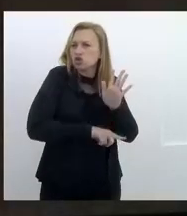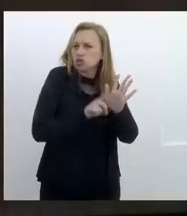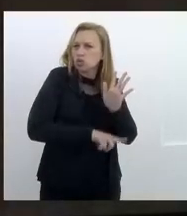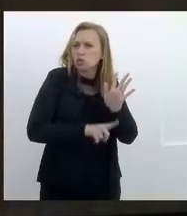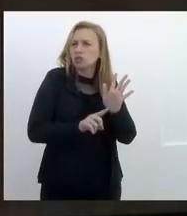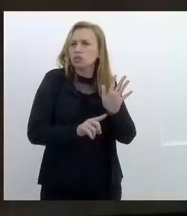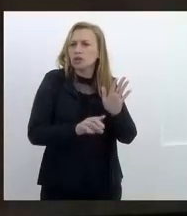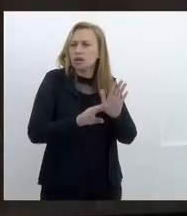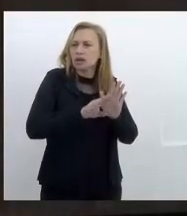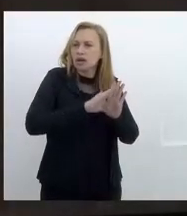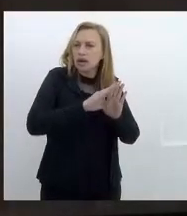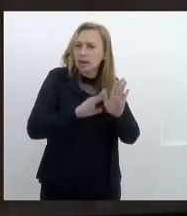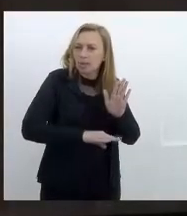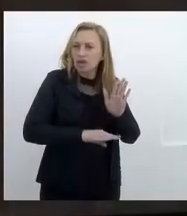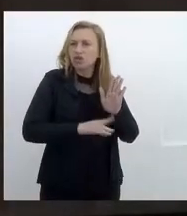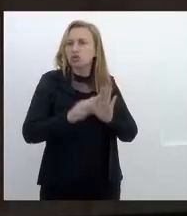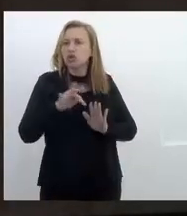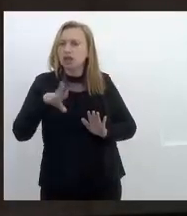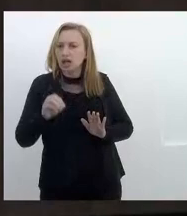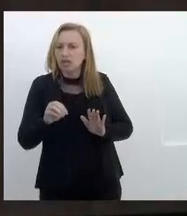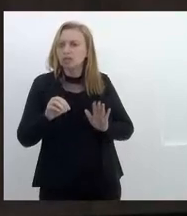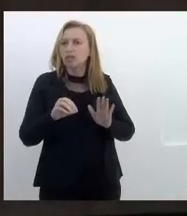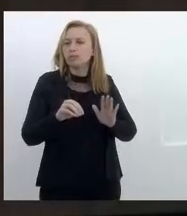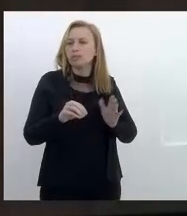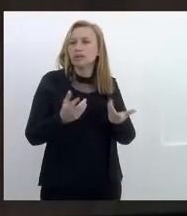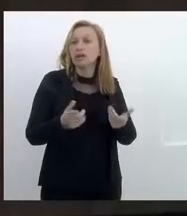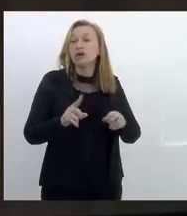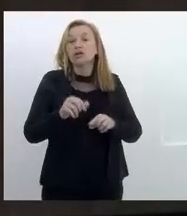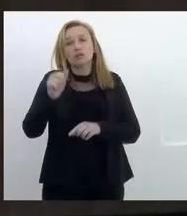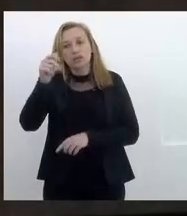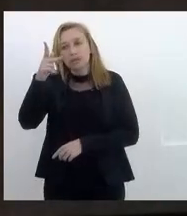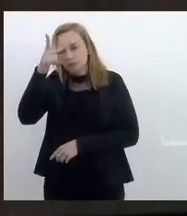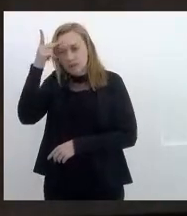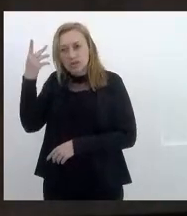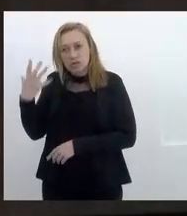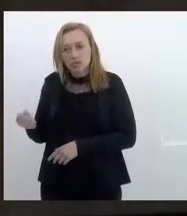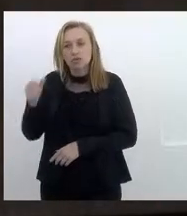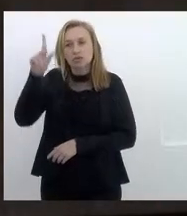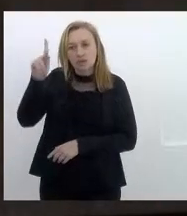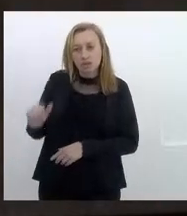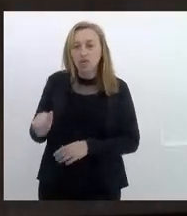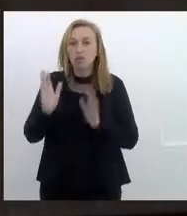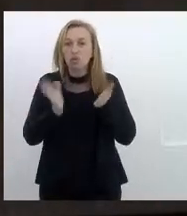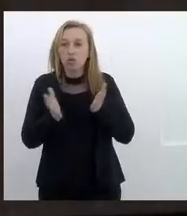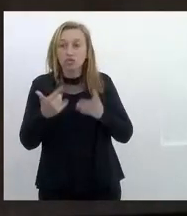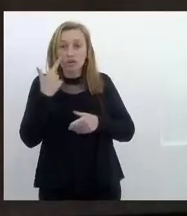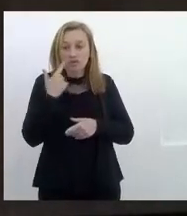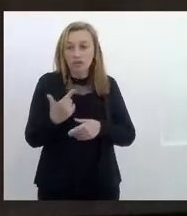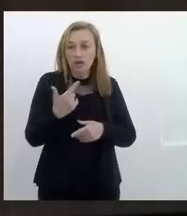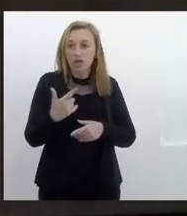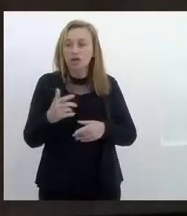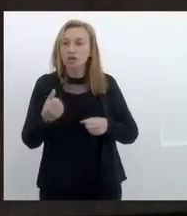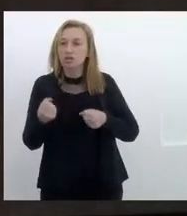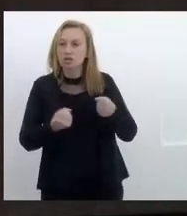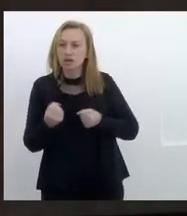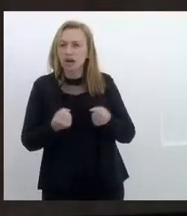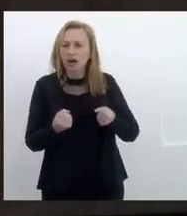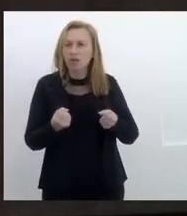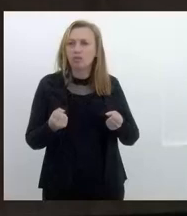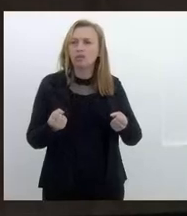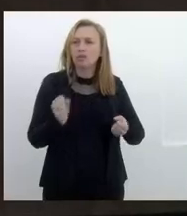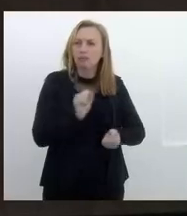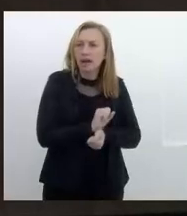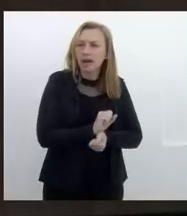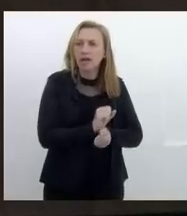abaixo do teto Previdenciário as aposentado e pensionista hoje já vivi um carro na sua vida o carro tá quebrado a cara está